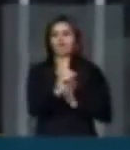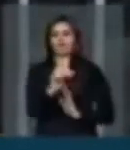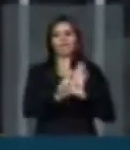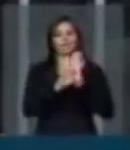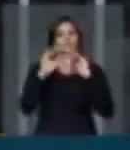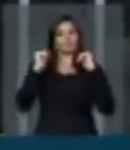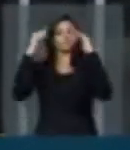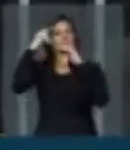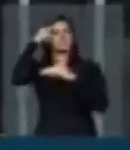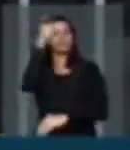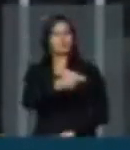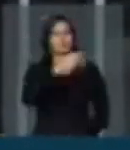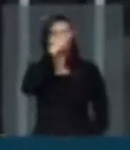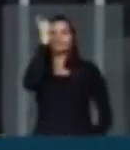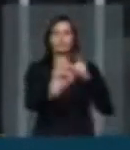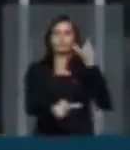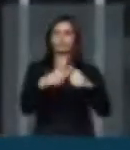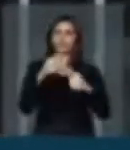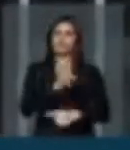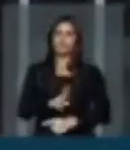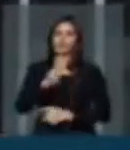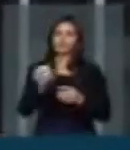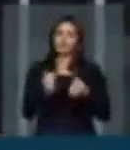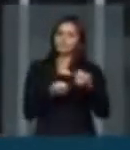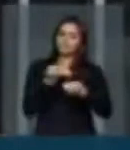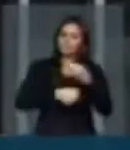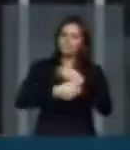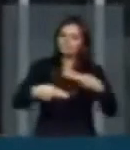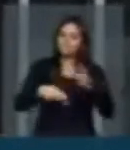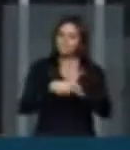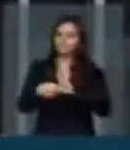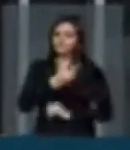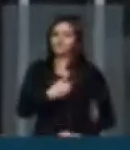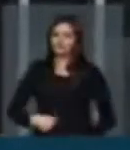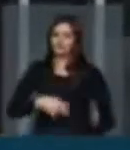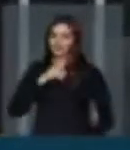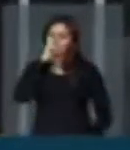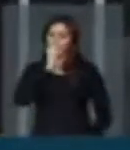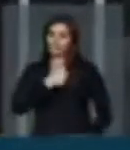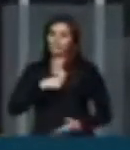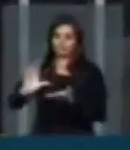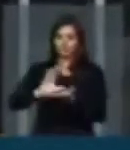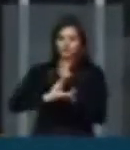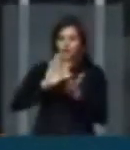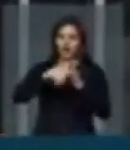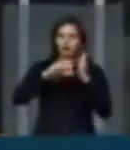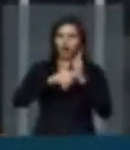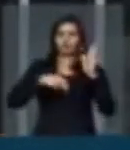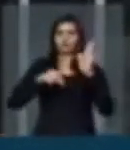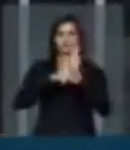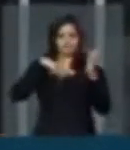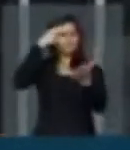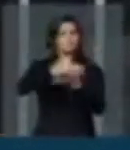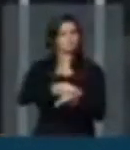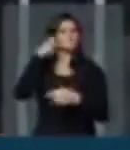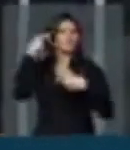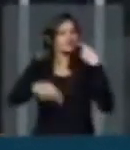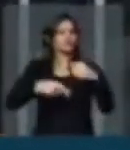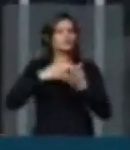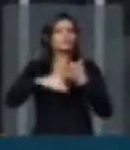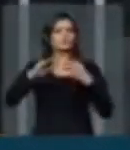estrutura do Estado, com o objetivo de construir projetos de poder, com o desvio de dinheiro público para comprar partidos e apoio